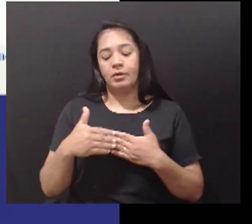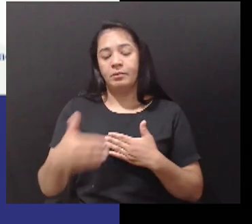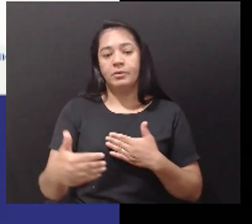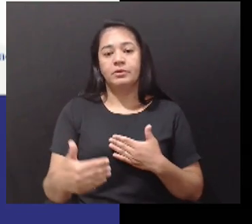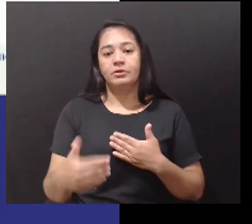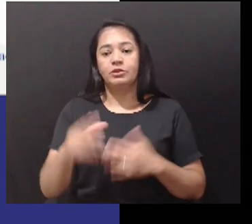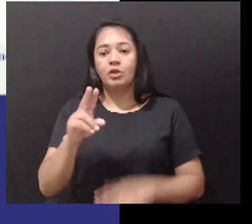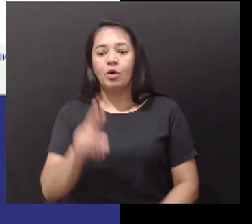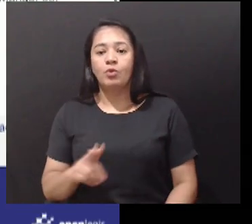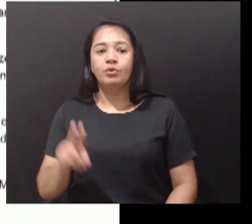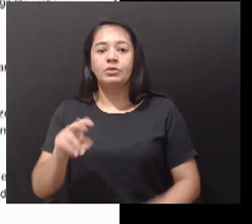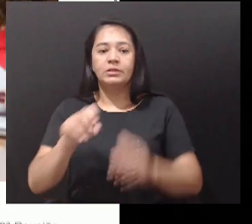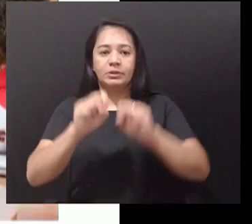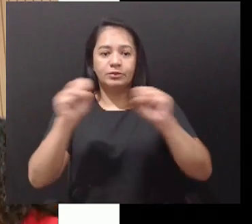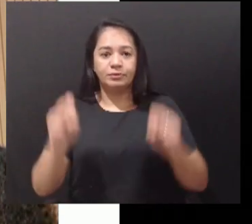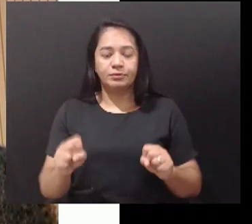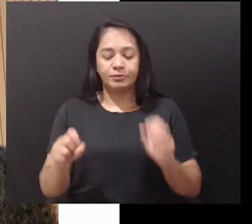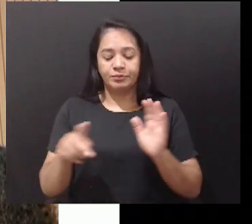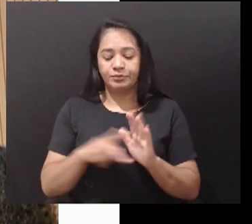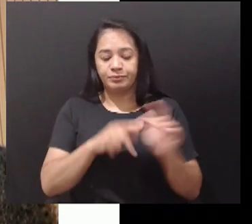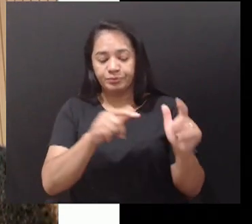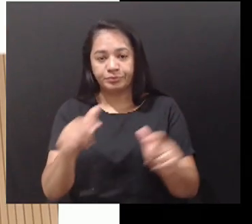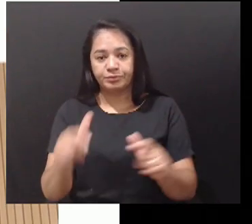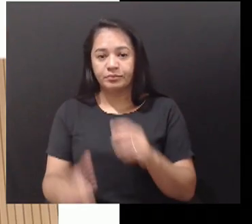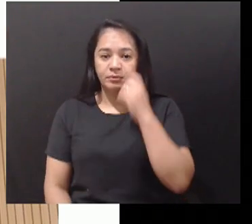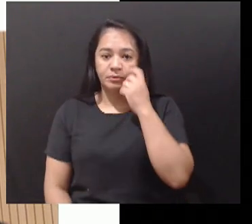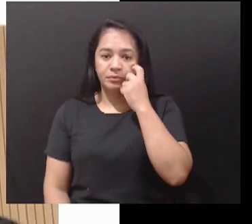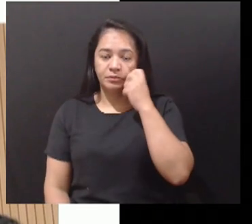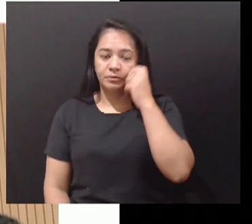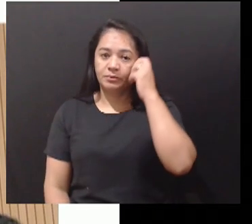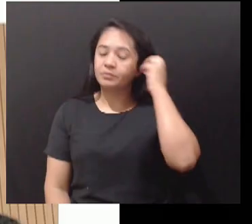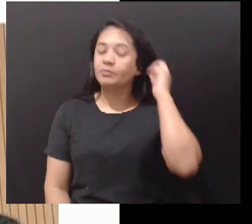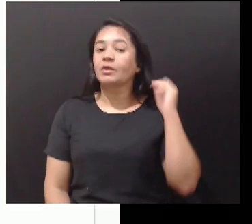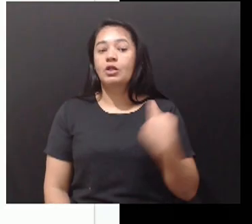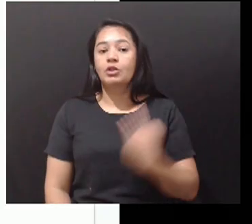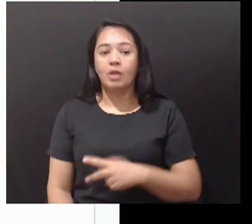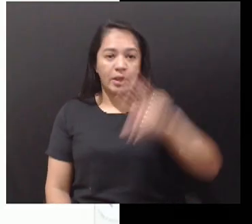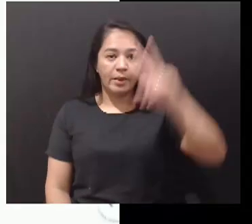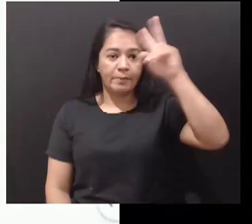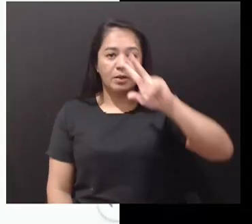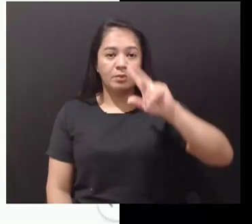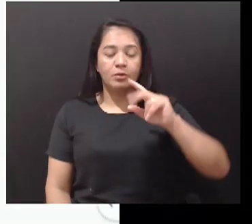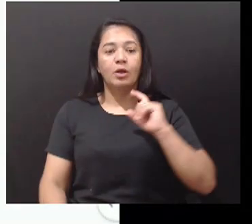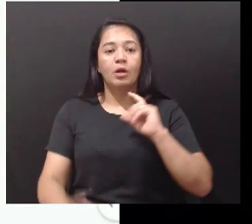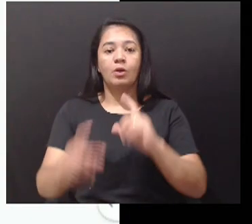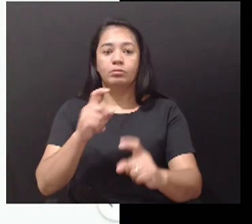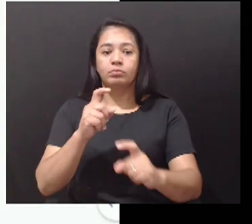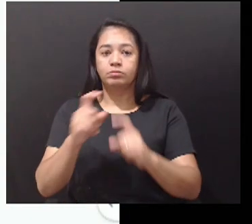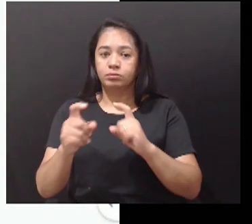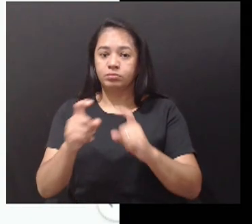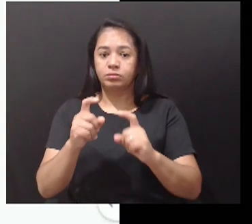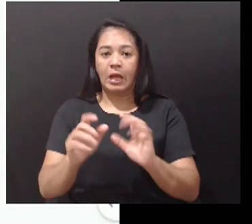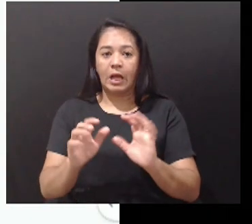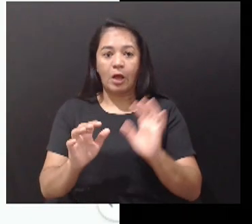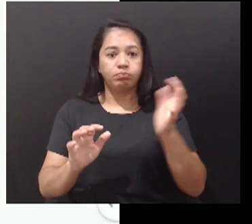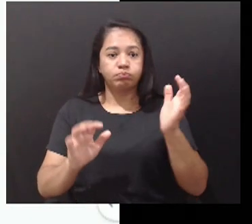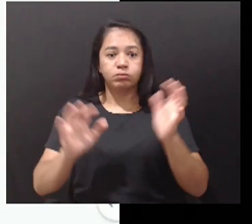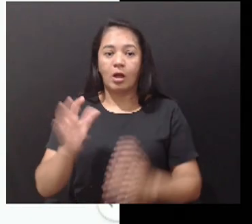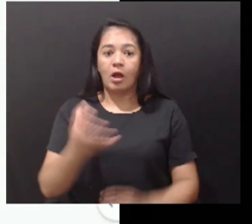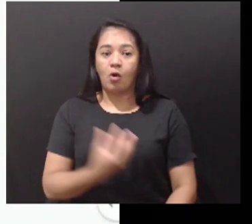sistemática desses locais. E a gente lembra, olha, que essas reuniões, elas serão ao vivo, tanto a